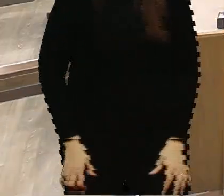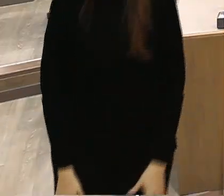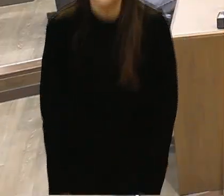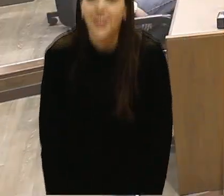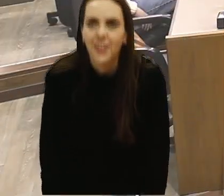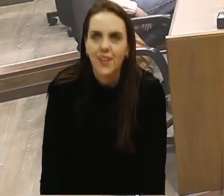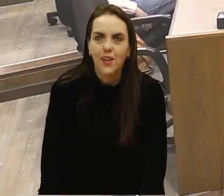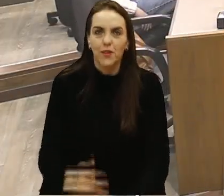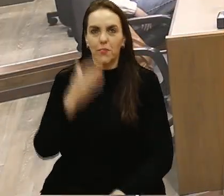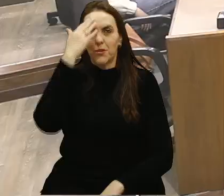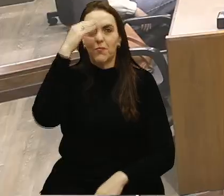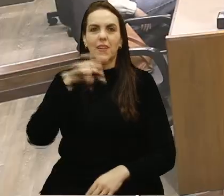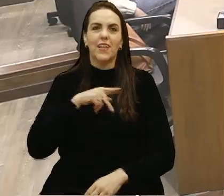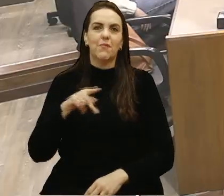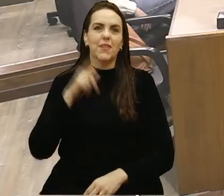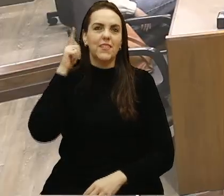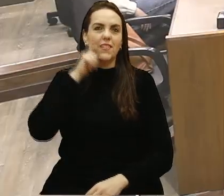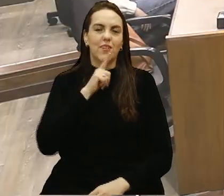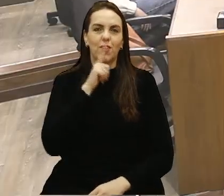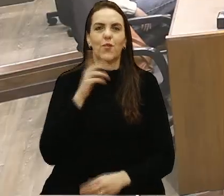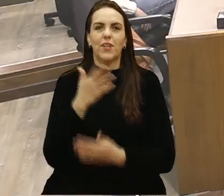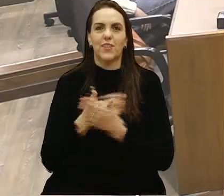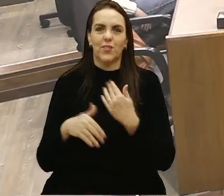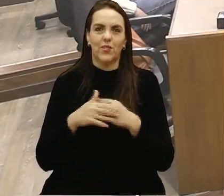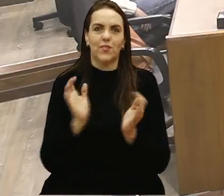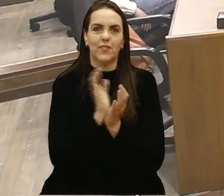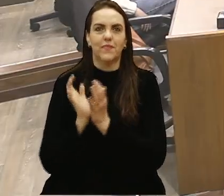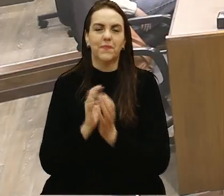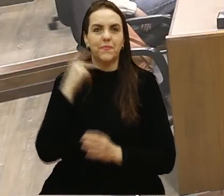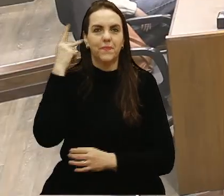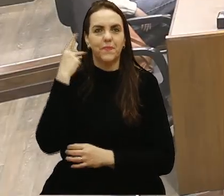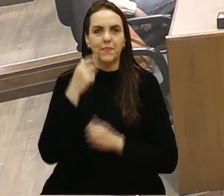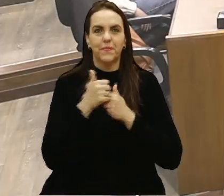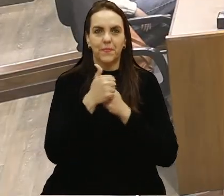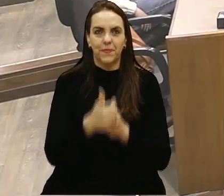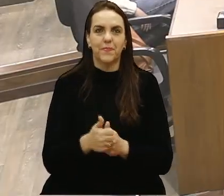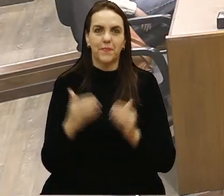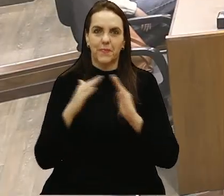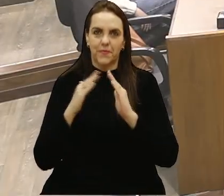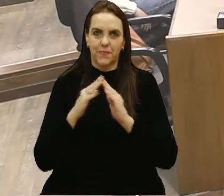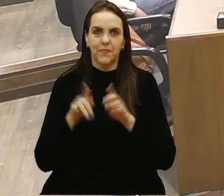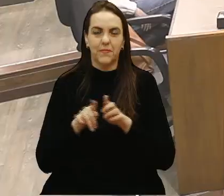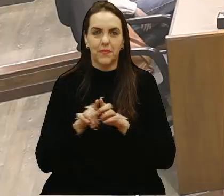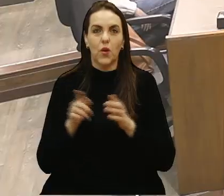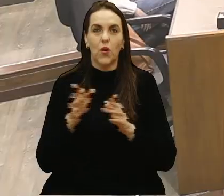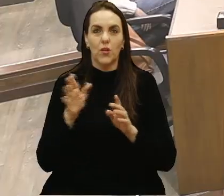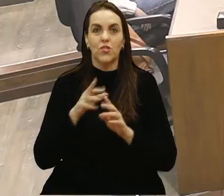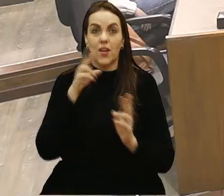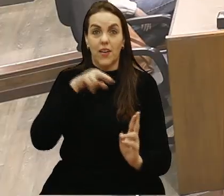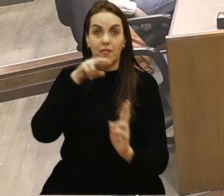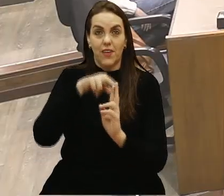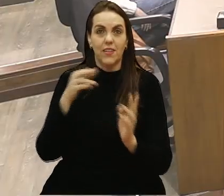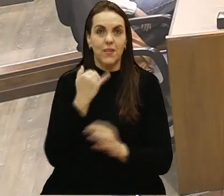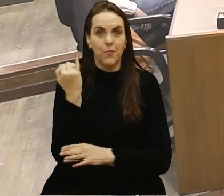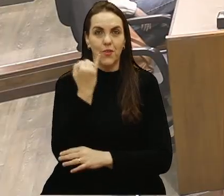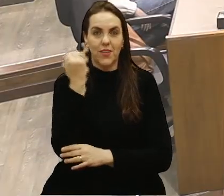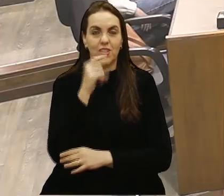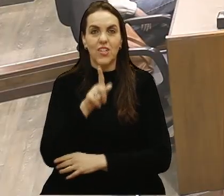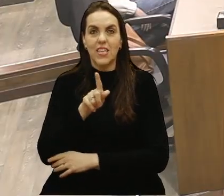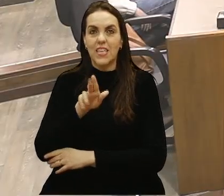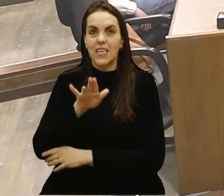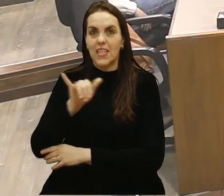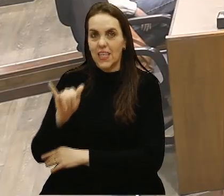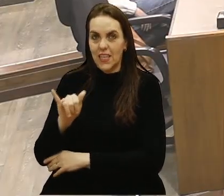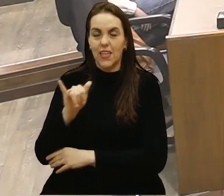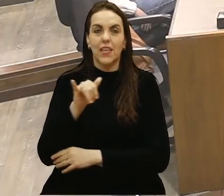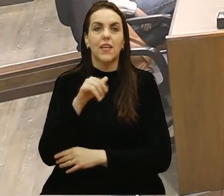quem nos acompanha aqui no plenário de casa. Hoje a gente precisa fazer essas referências importantes ao Gui, ao vereador Mauro, que está chegando, o secretário Jack, que está aqui